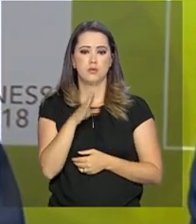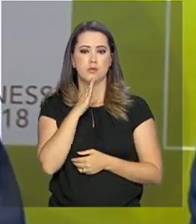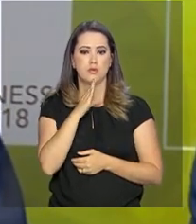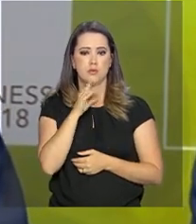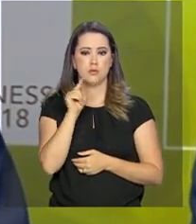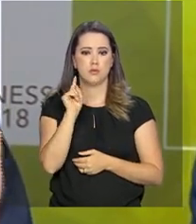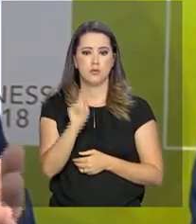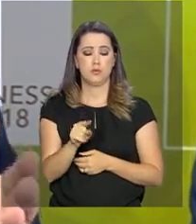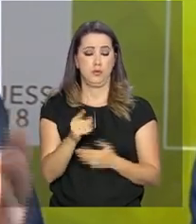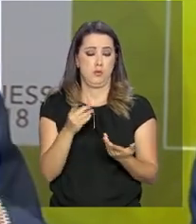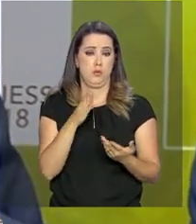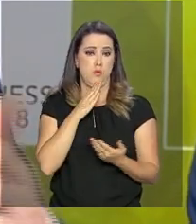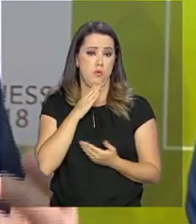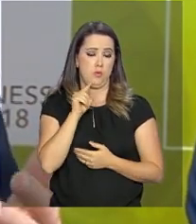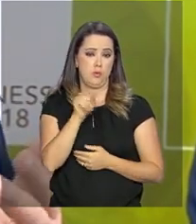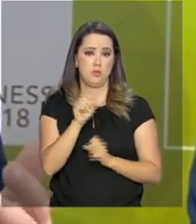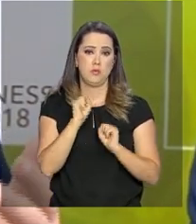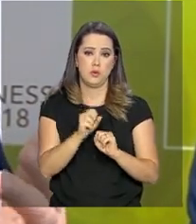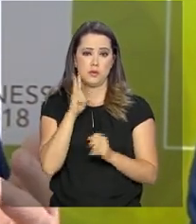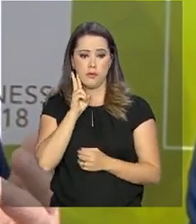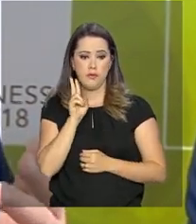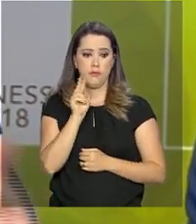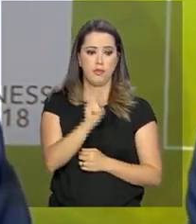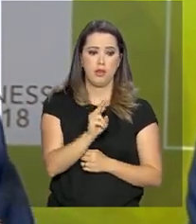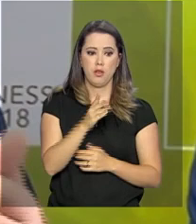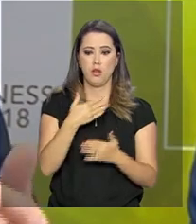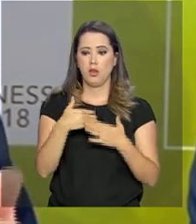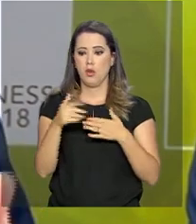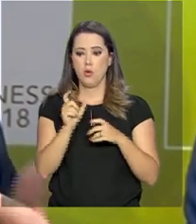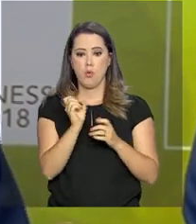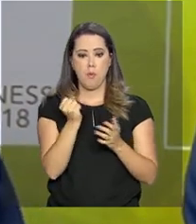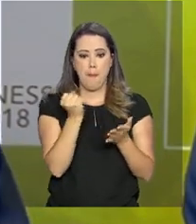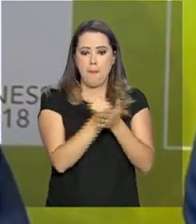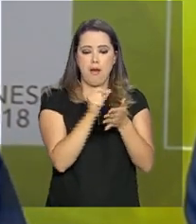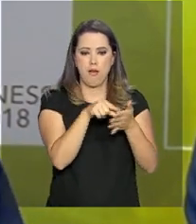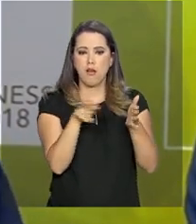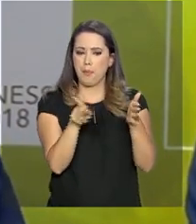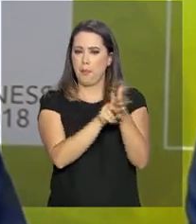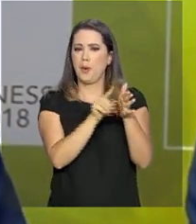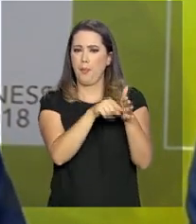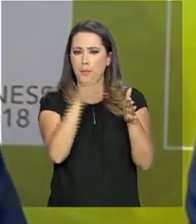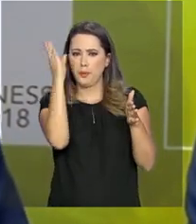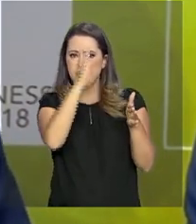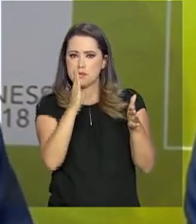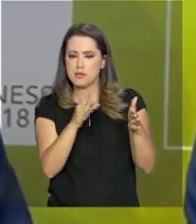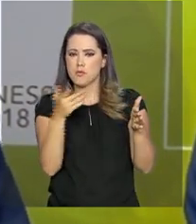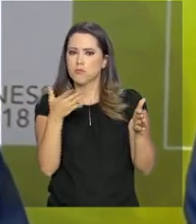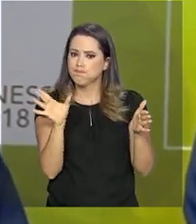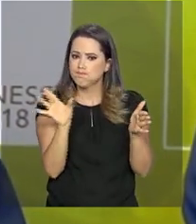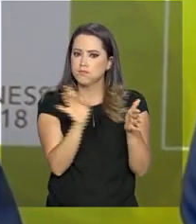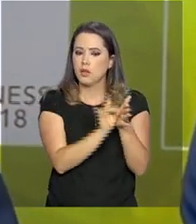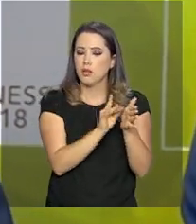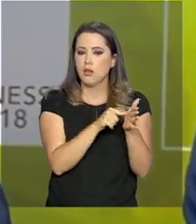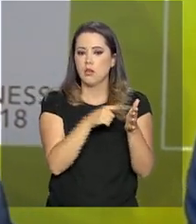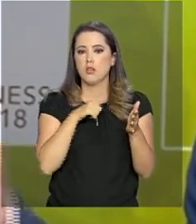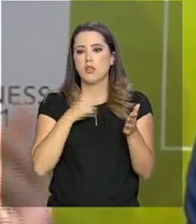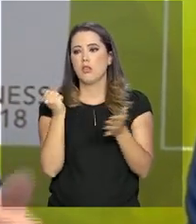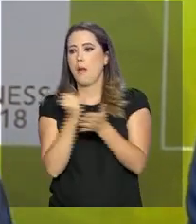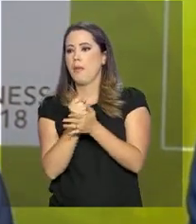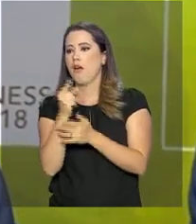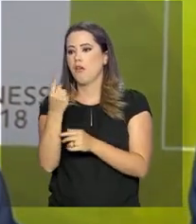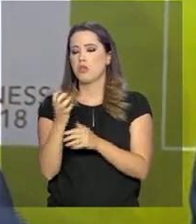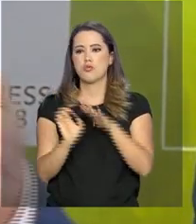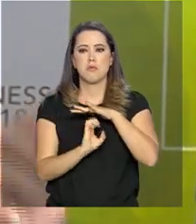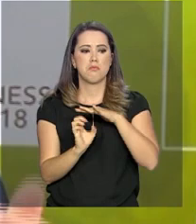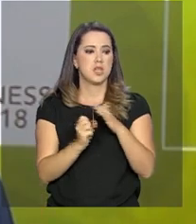um reconhecimento que todos possam olhar para alguma marca e reconhecer como aquilo fosse do Brasil, né? Tem até as marcas das